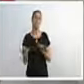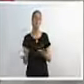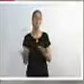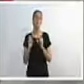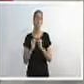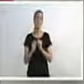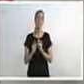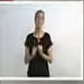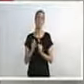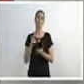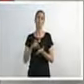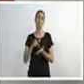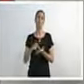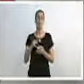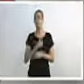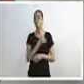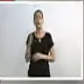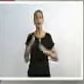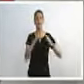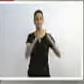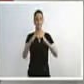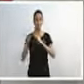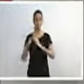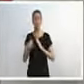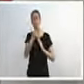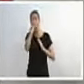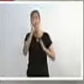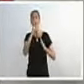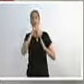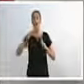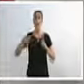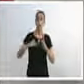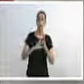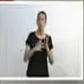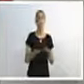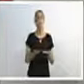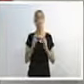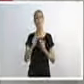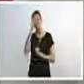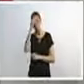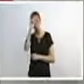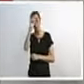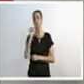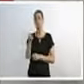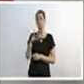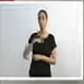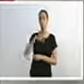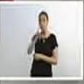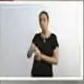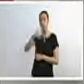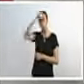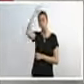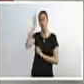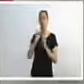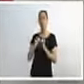Ribeirinha, mas sim que tem as ruas mais baixas, com certeza estamos contemplando toda a comunidade brumenal. E é nisso que eu penso, Adriano. Você tem razão em contemplar